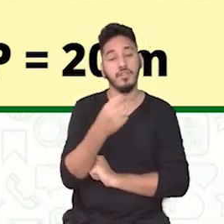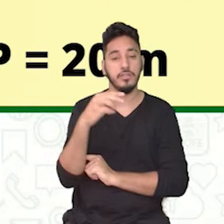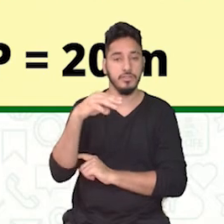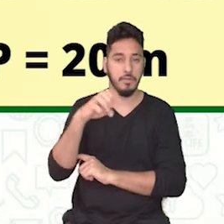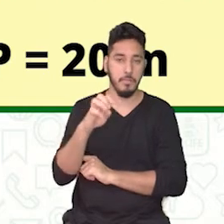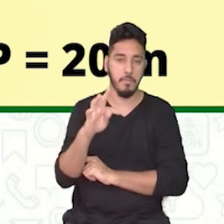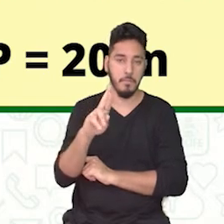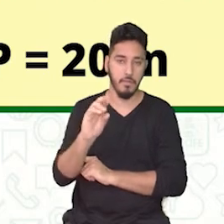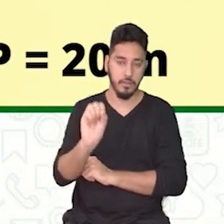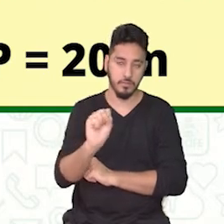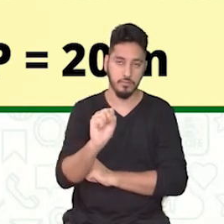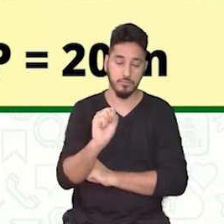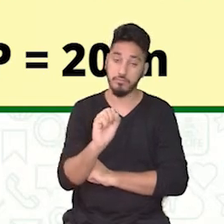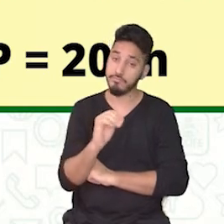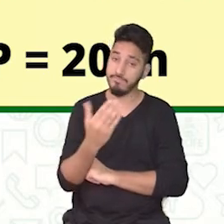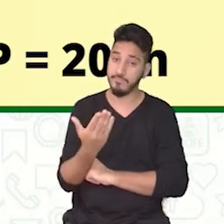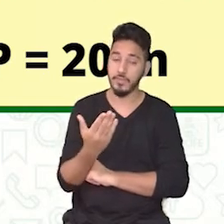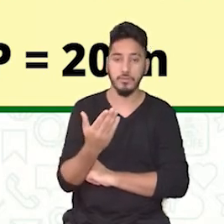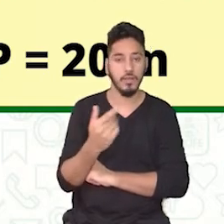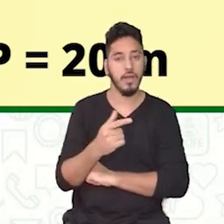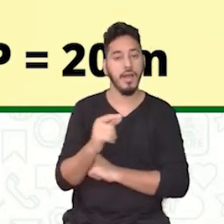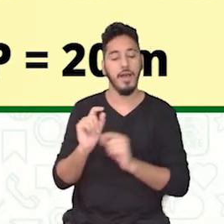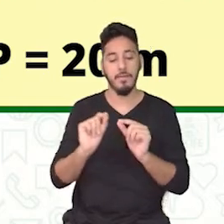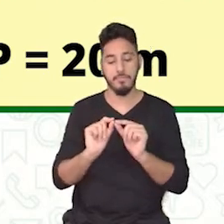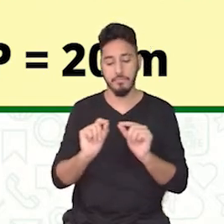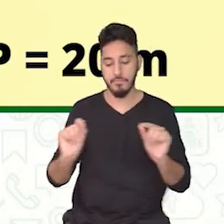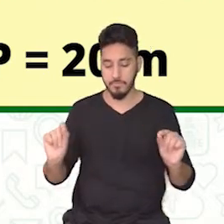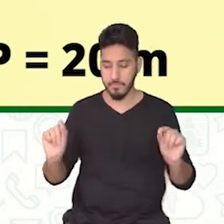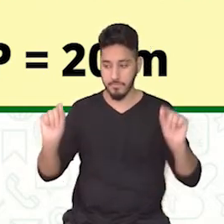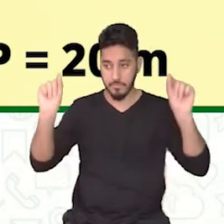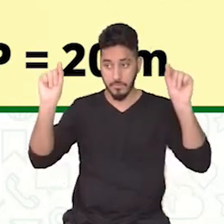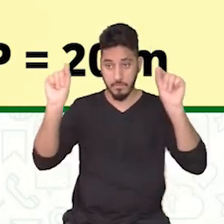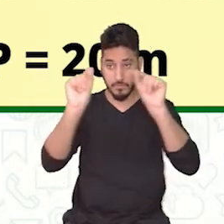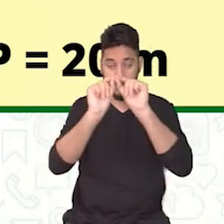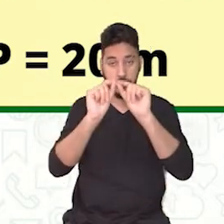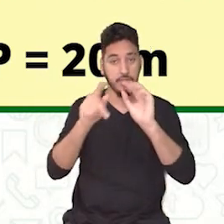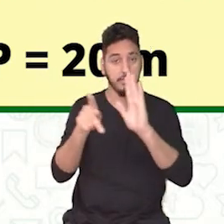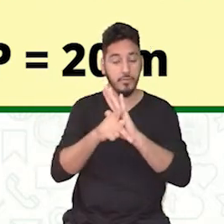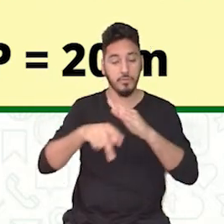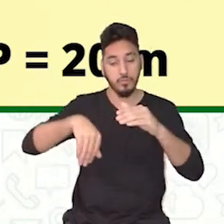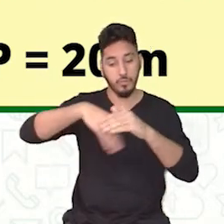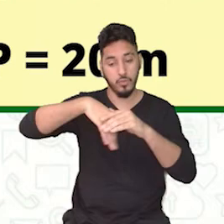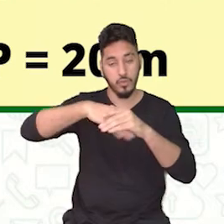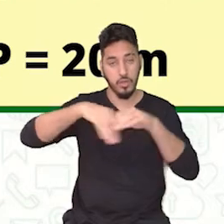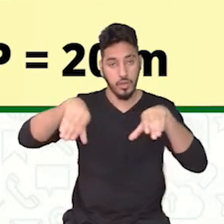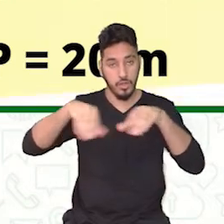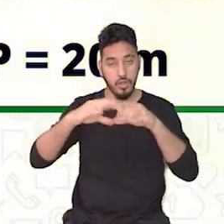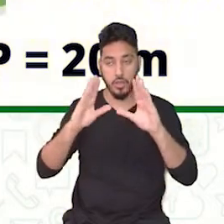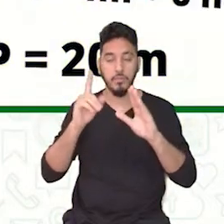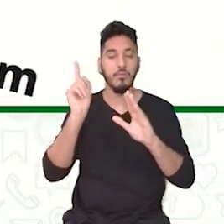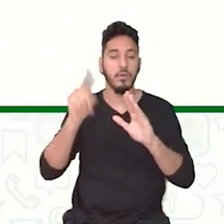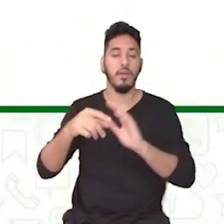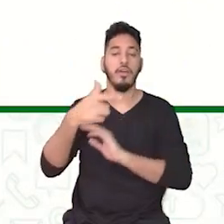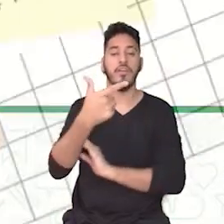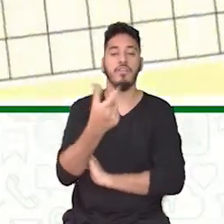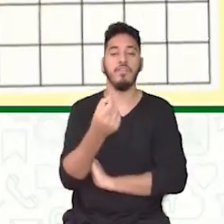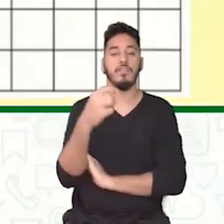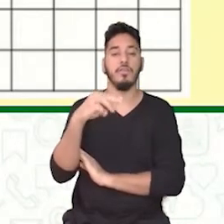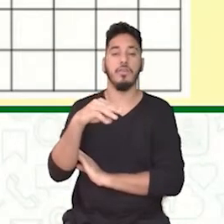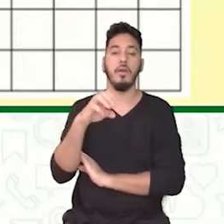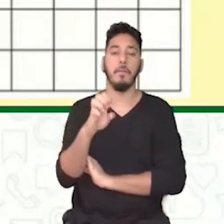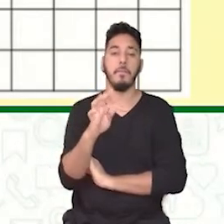20 metros. Ou seja, a medida do perímetro desse campo seria 20 metros. Não é